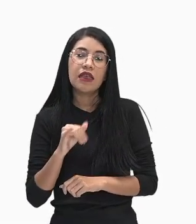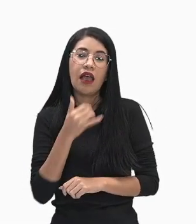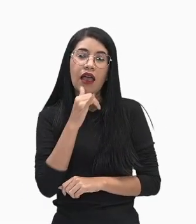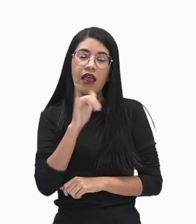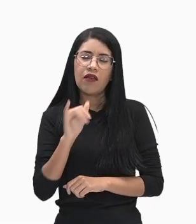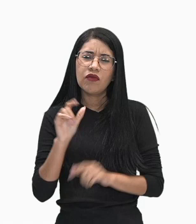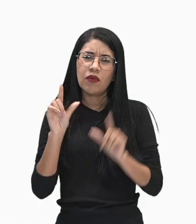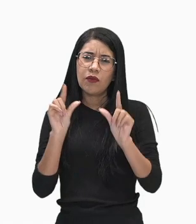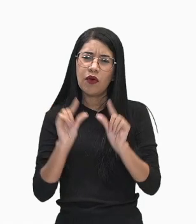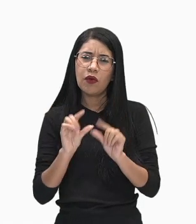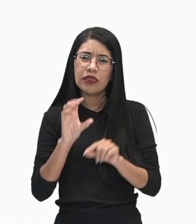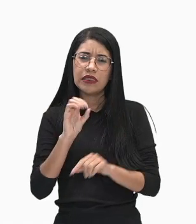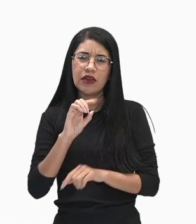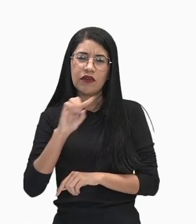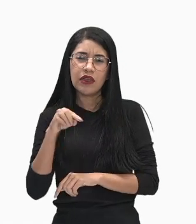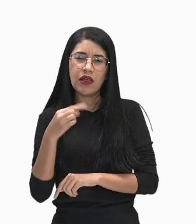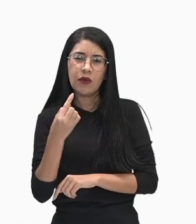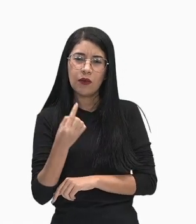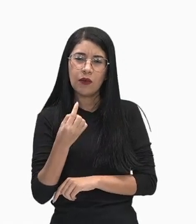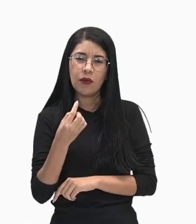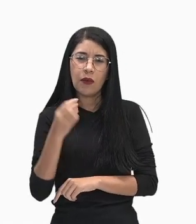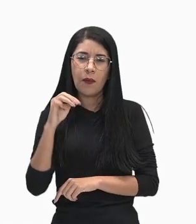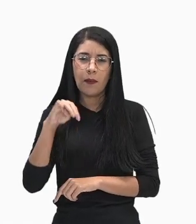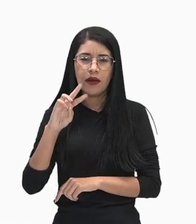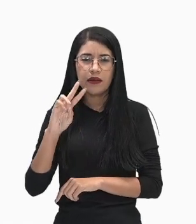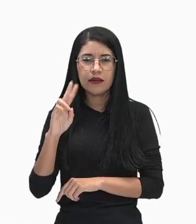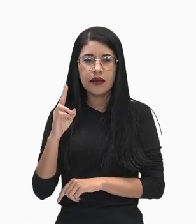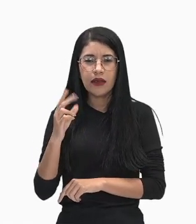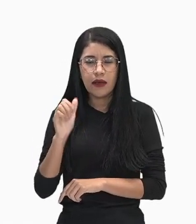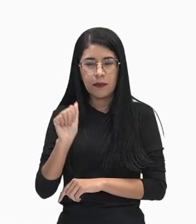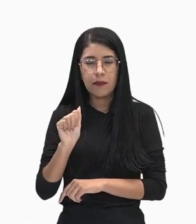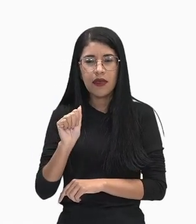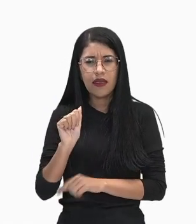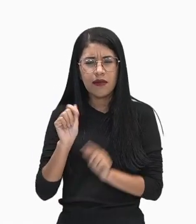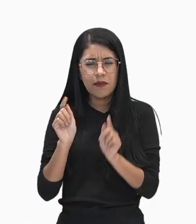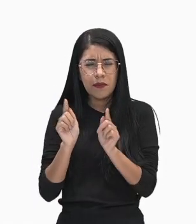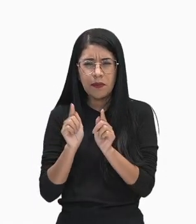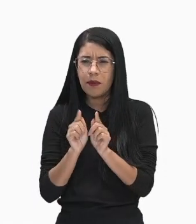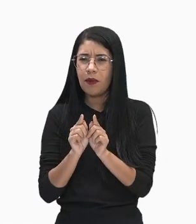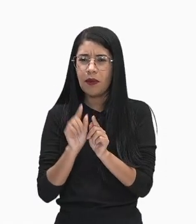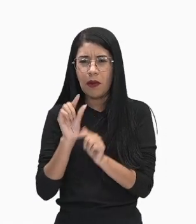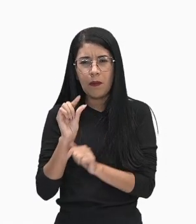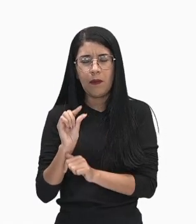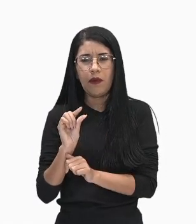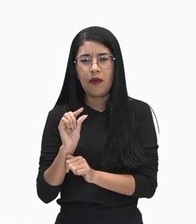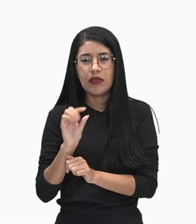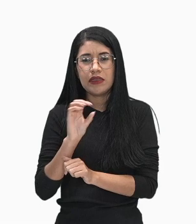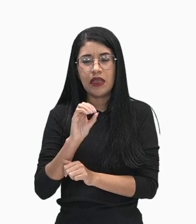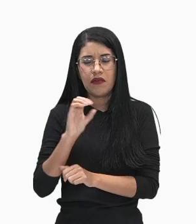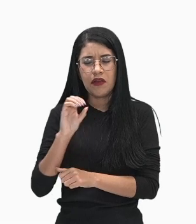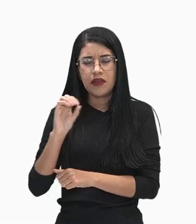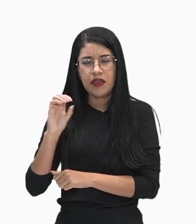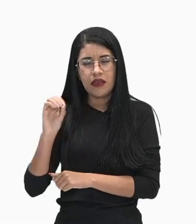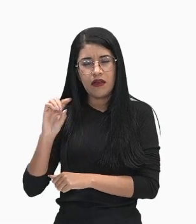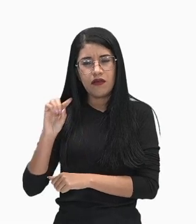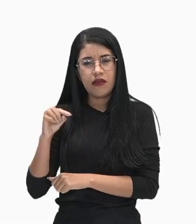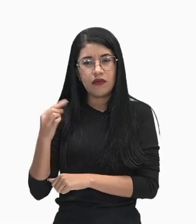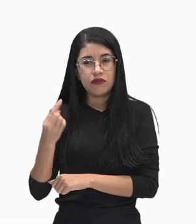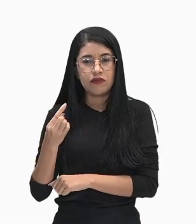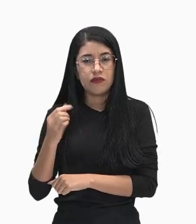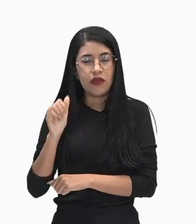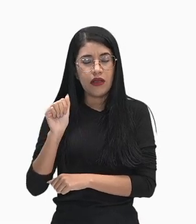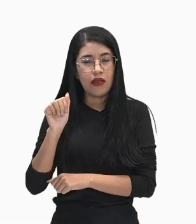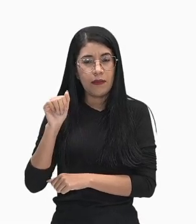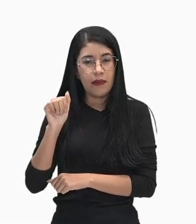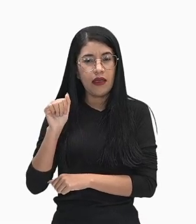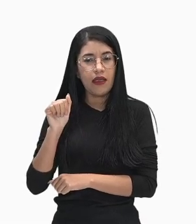de 0,1 miliampere, é uma corrente muito pequena, 0,00001 ampere. Então você